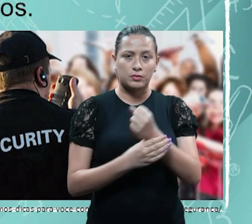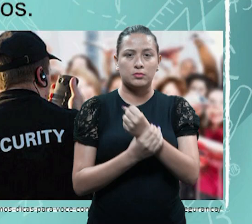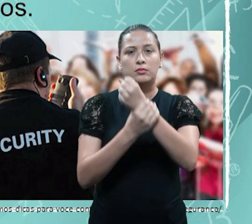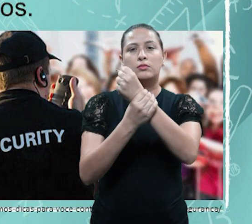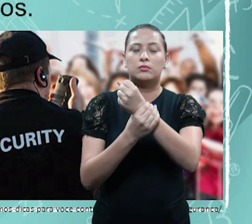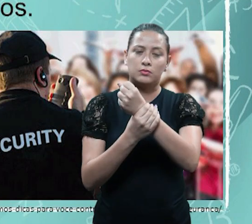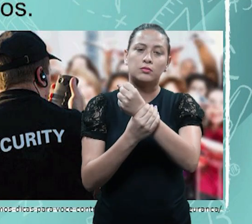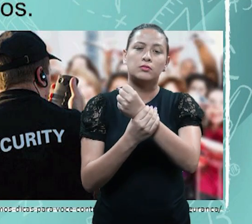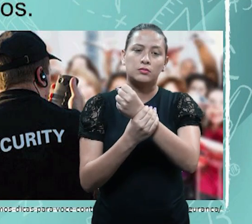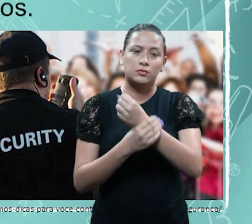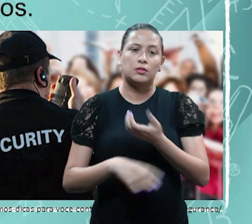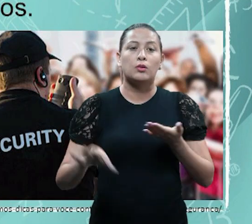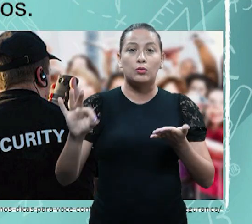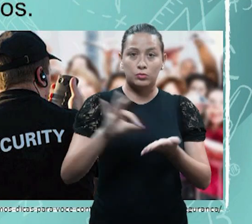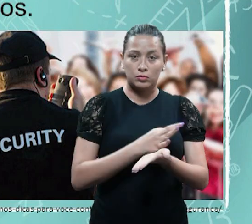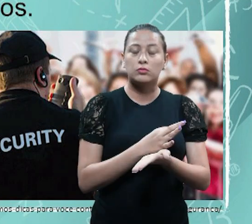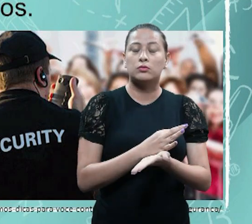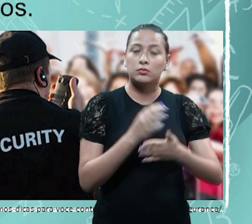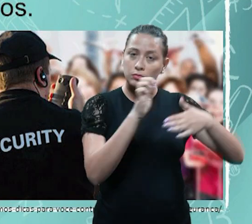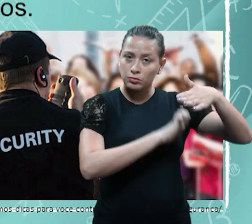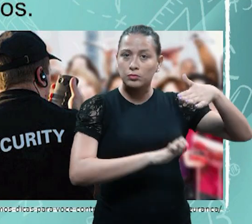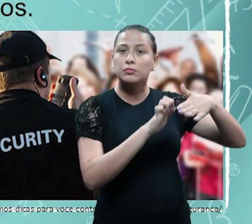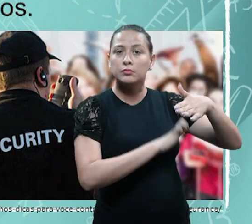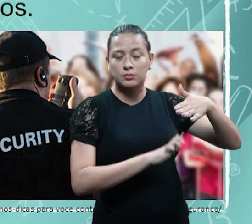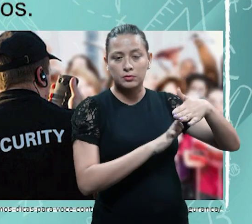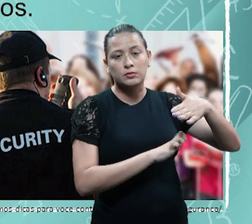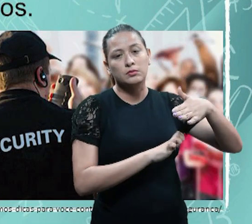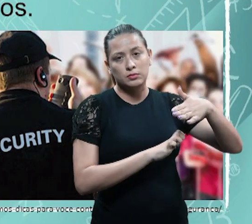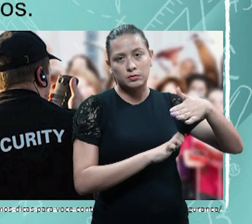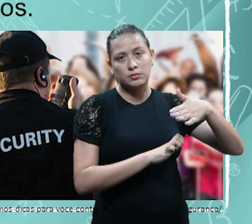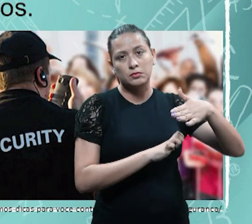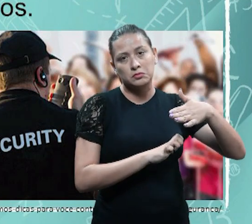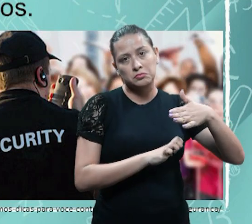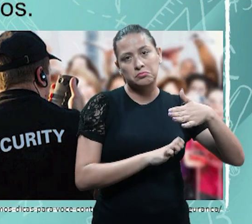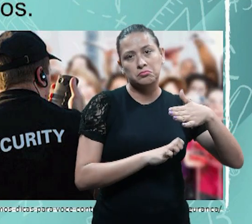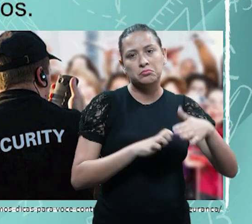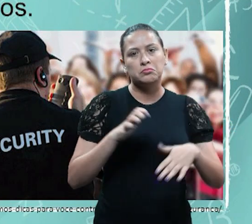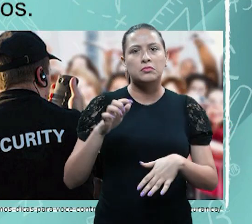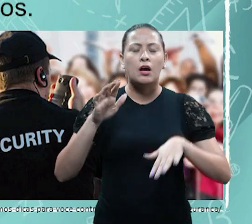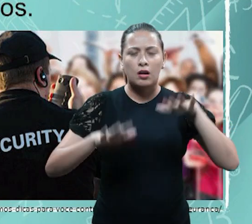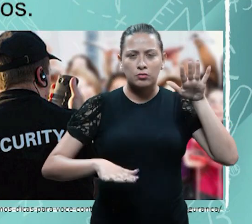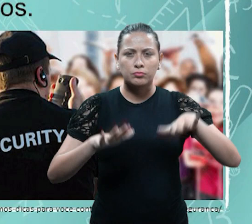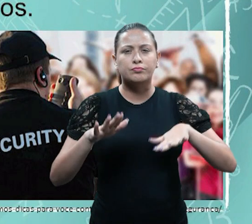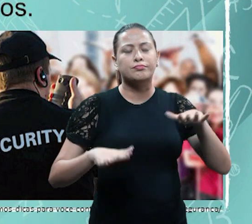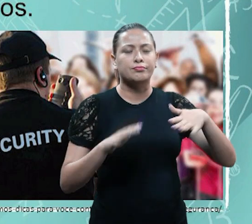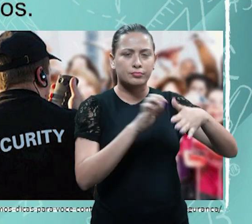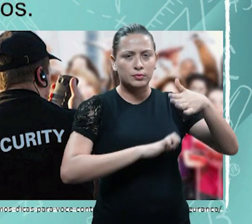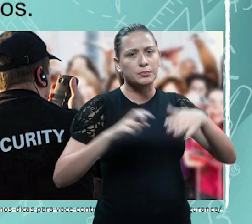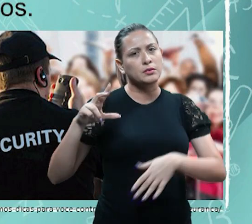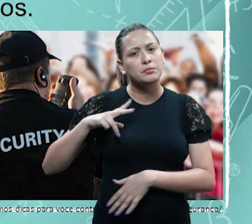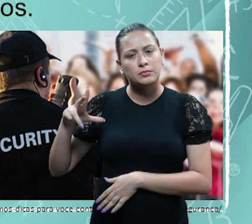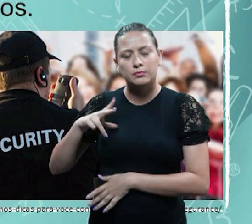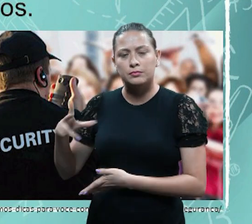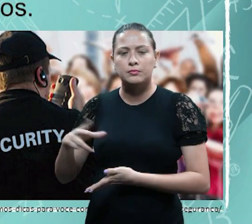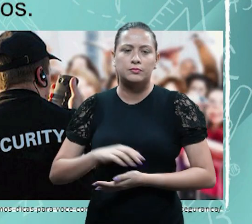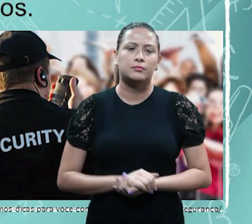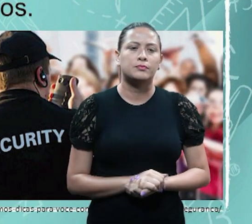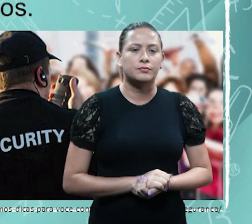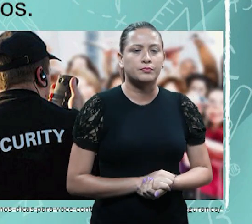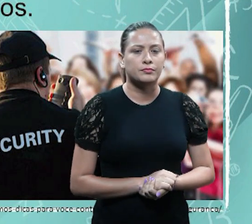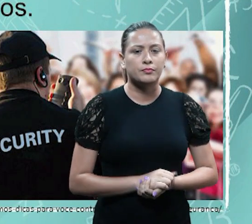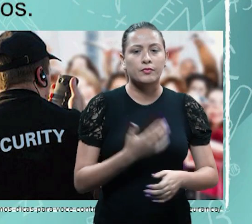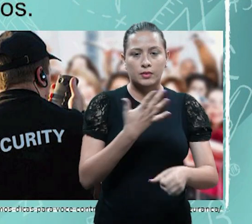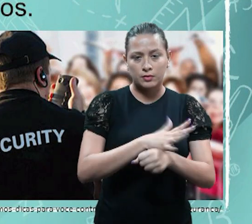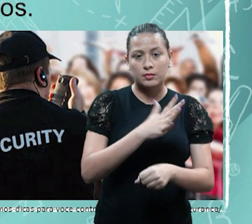segurança, né, a contratação dessa empresa, geralmente ela é terceirizada, né, uma equipe especializada. O